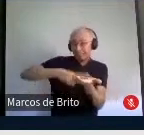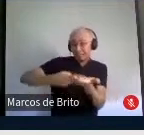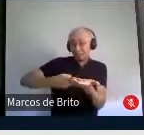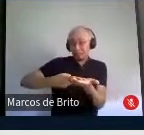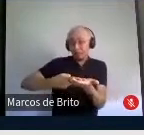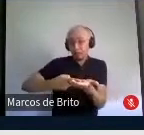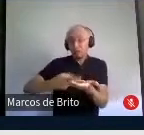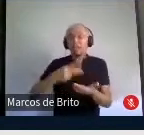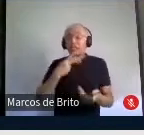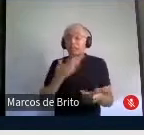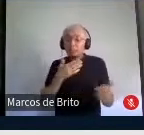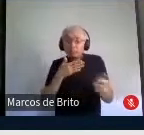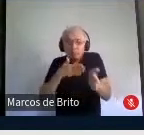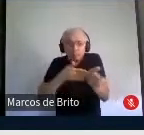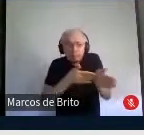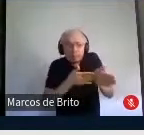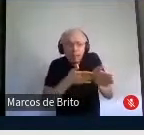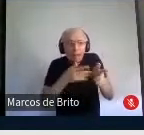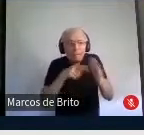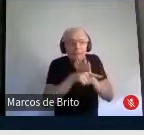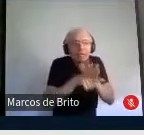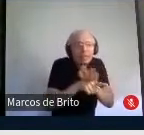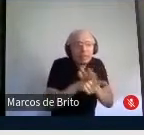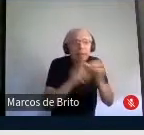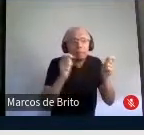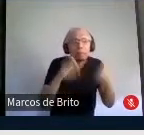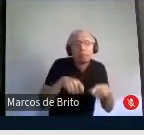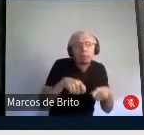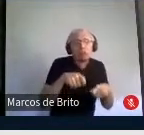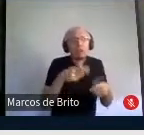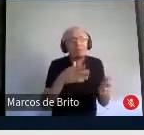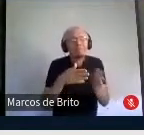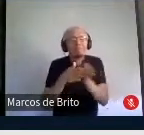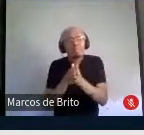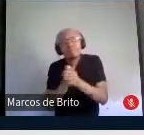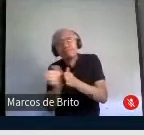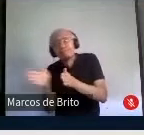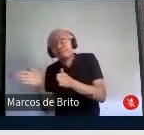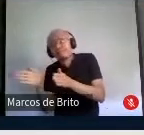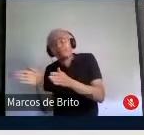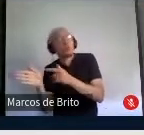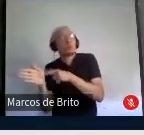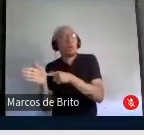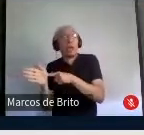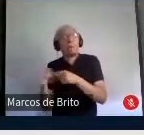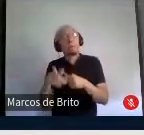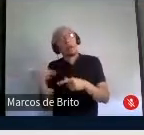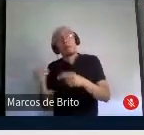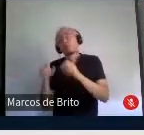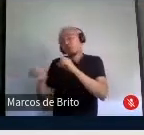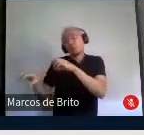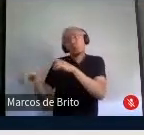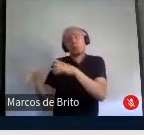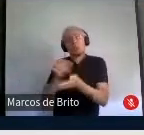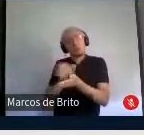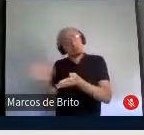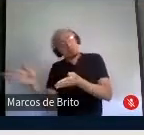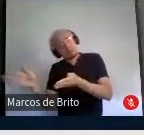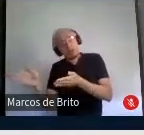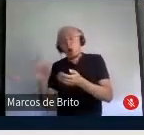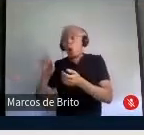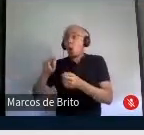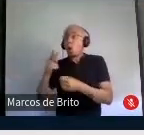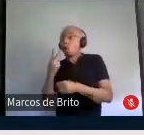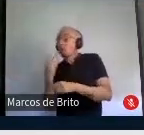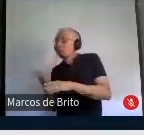de pesquisa, que poderia ter sido um outro foco, ela poderia ter ido para o campo educacional, ela poderia ter ido para